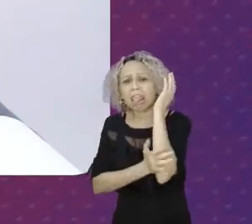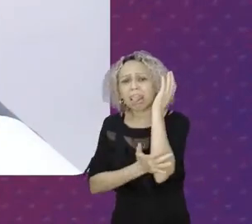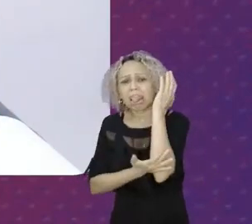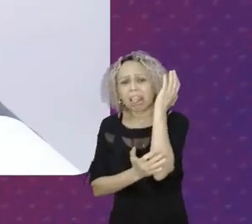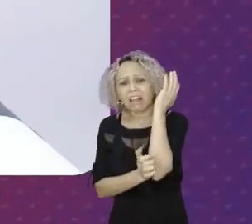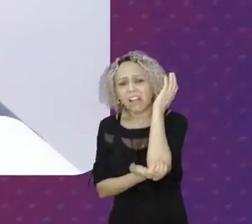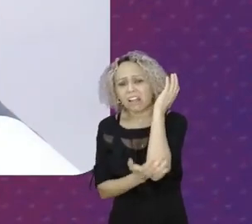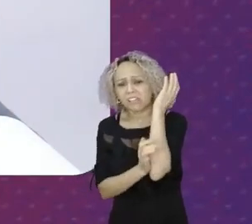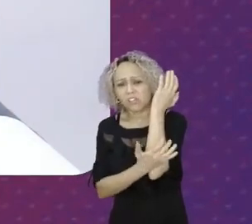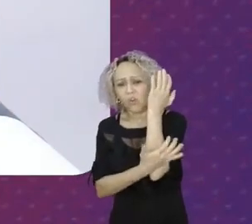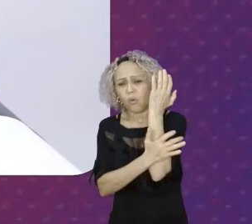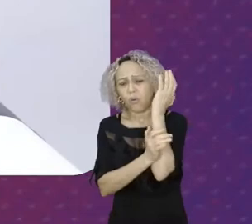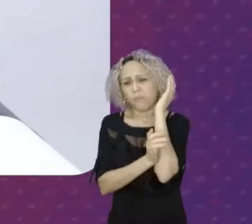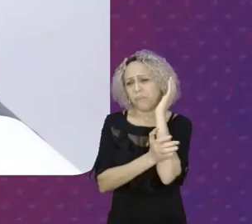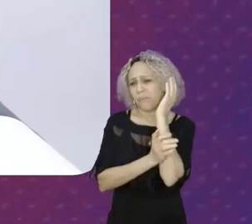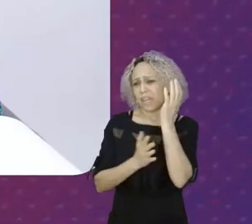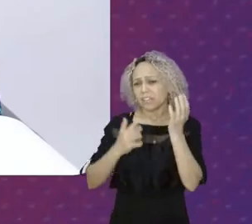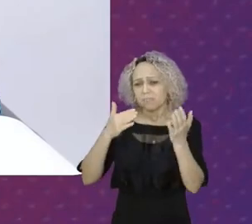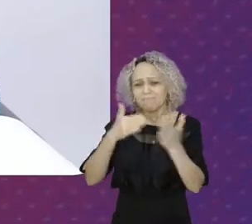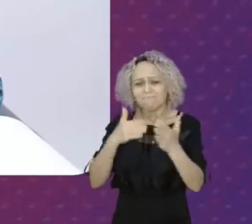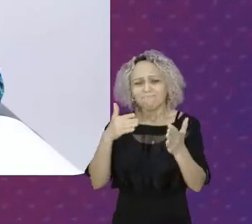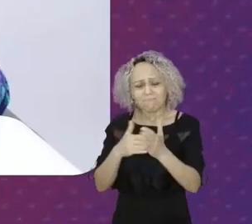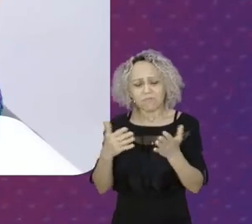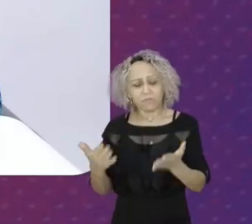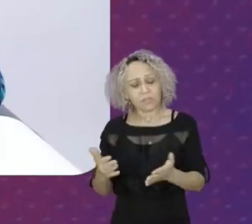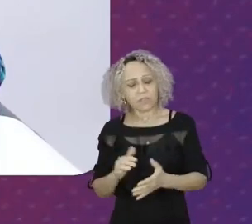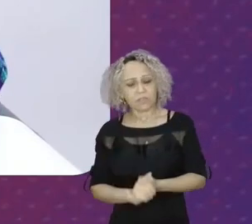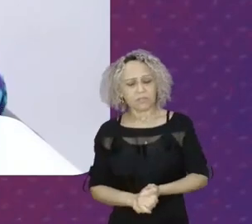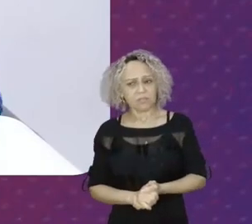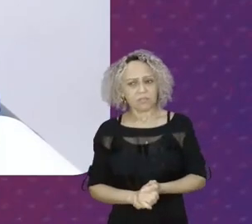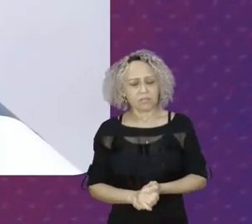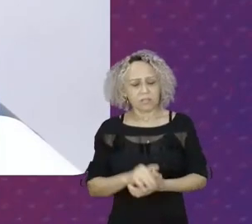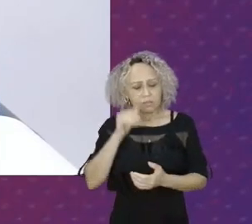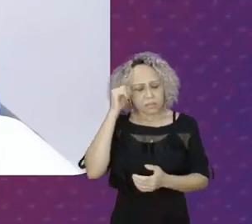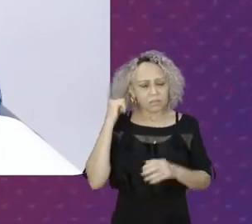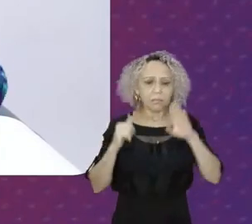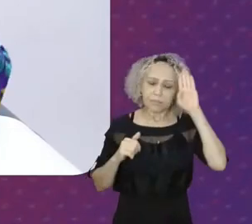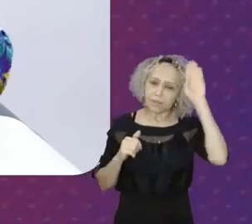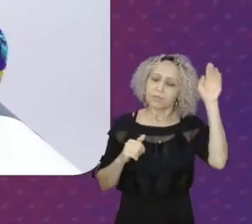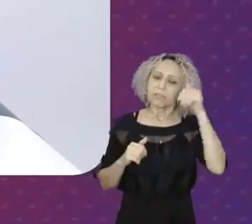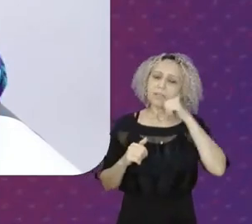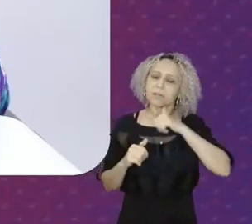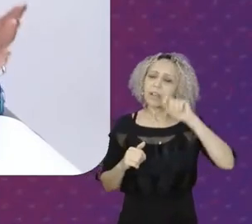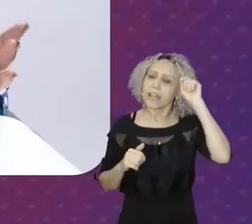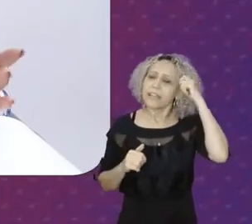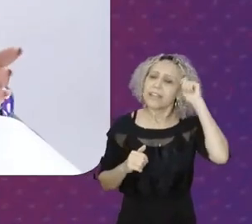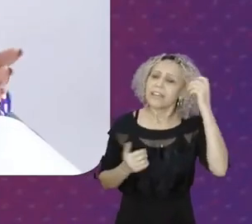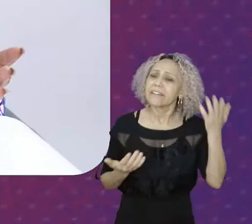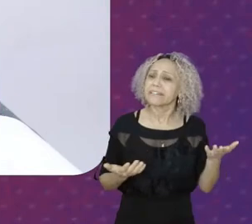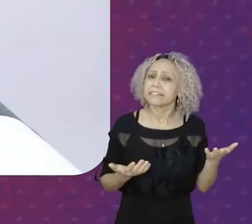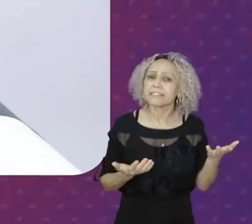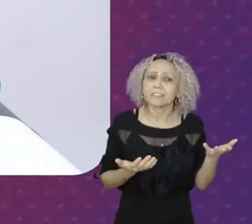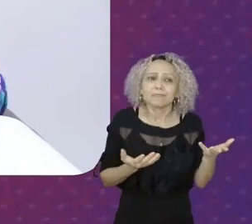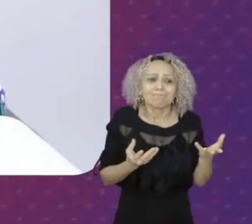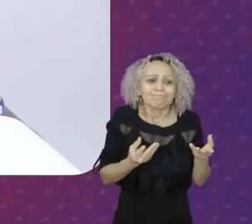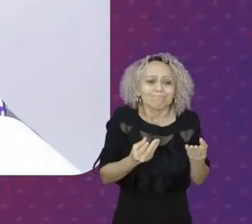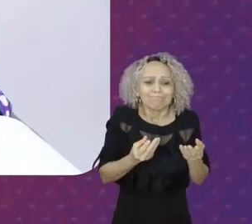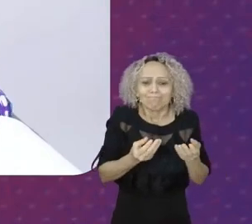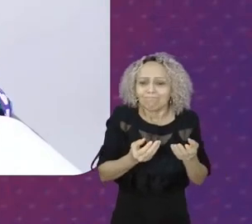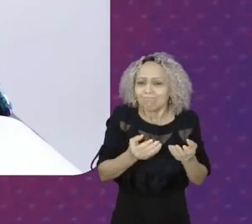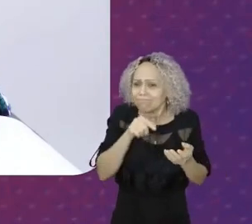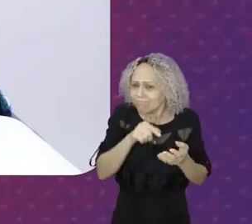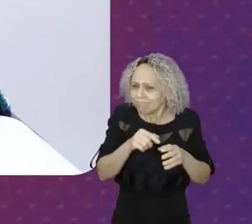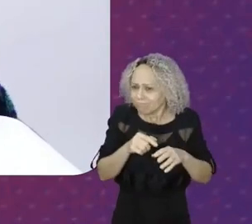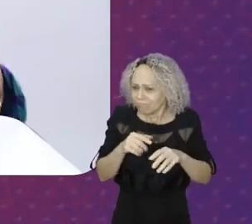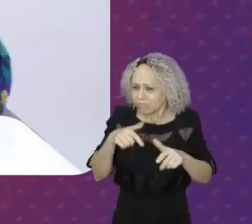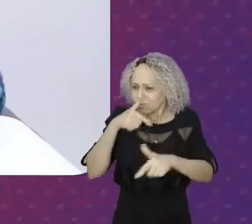Agora isso é muito difícil que as mulheres, especialmente as mulheres negras, foram totalmente excluídas do mercado formal